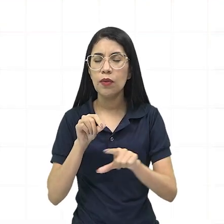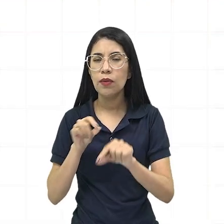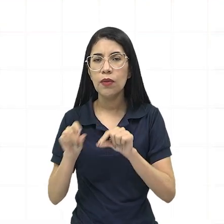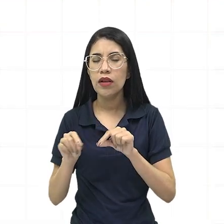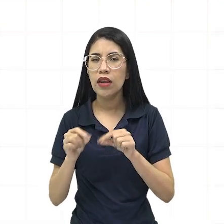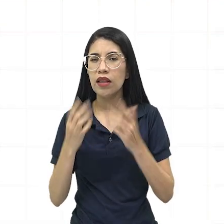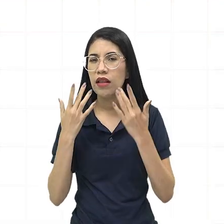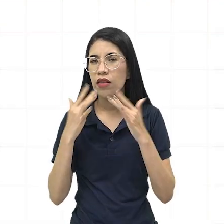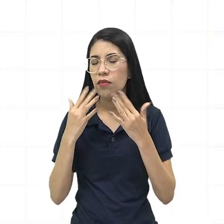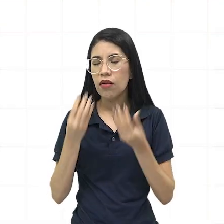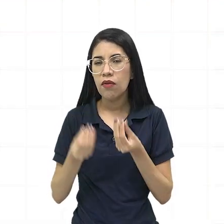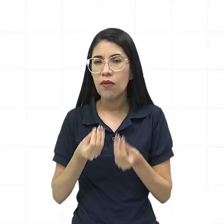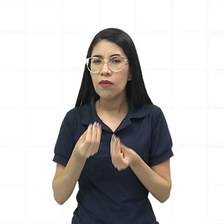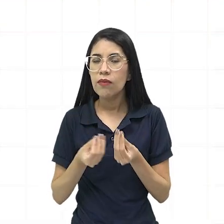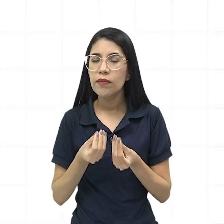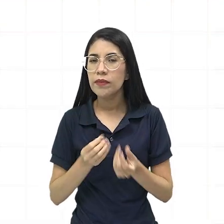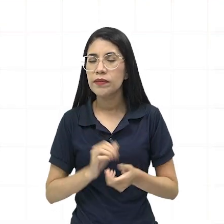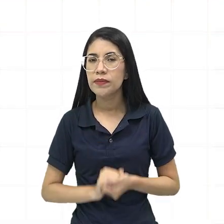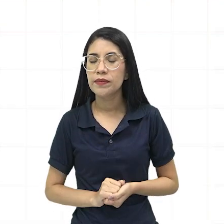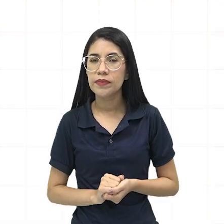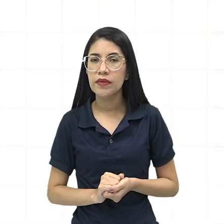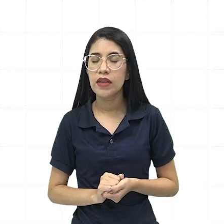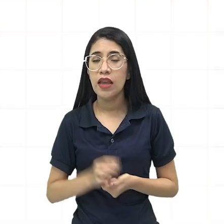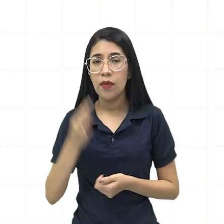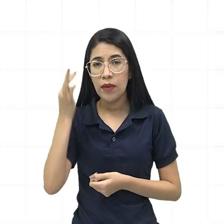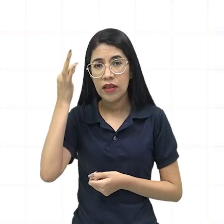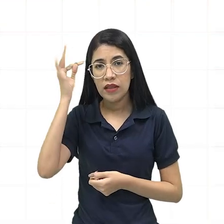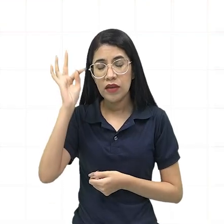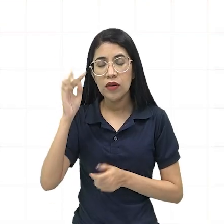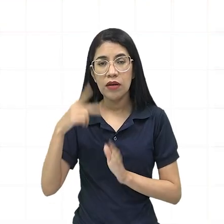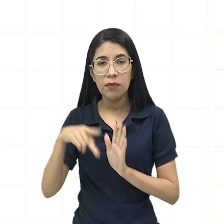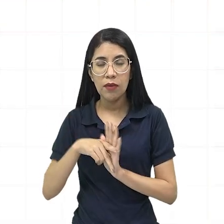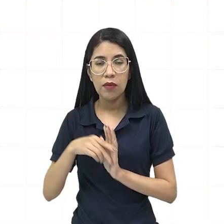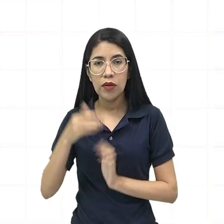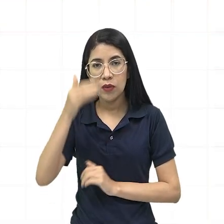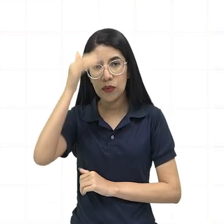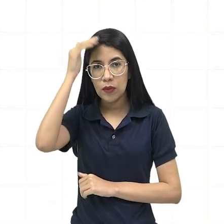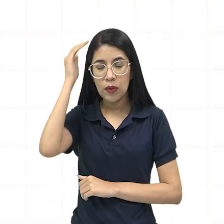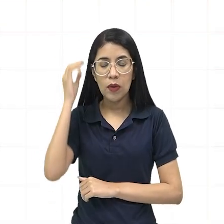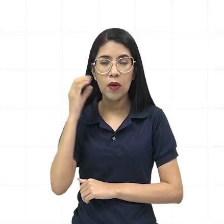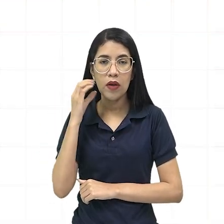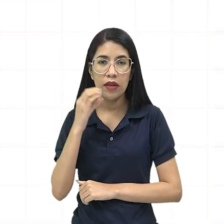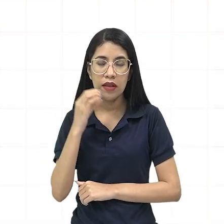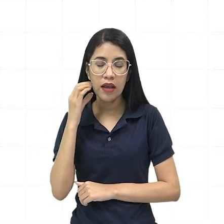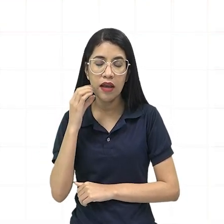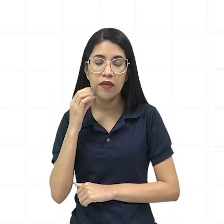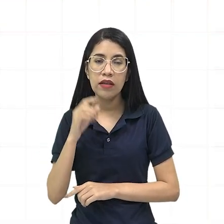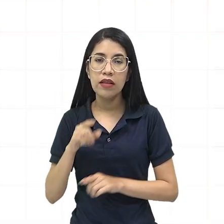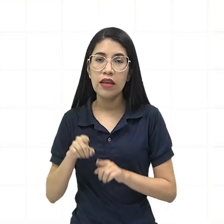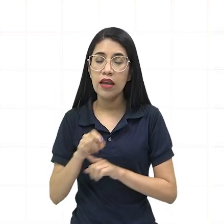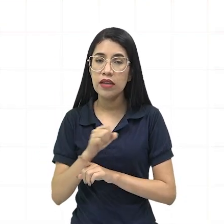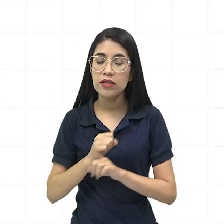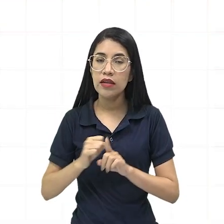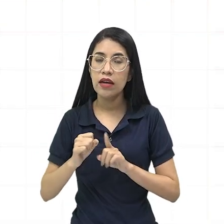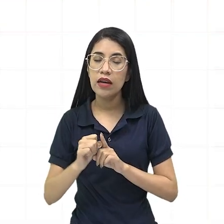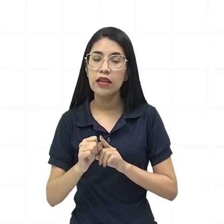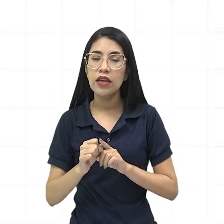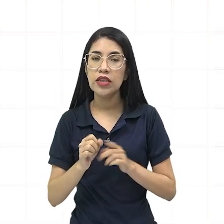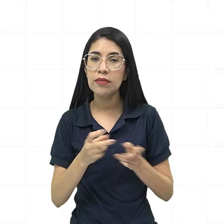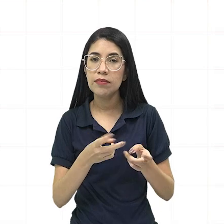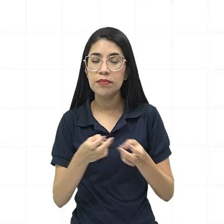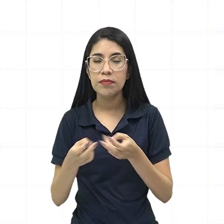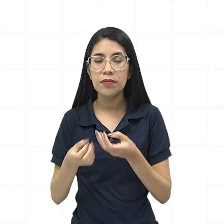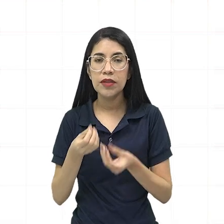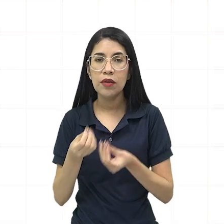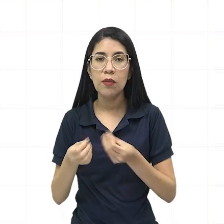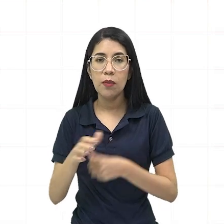falando de seleção natural? Estamos falando aí da teoria, né, do Charles Darwin, aonde a sociedade era vista